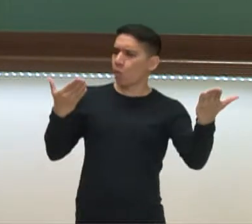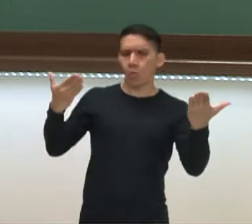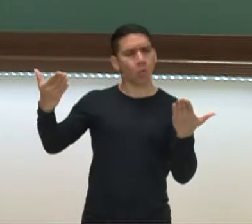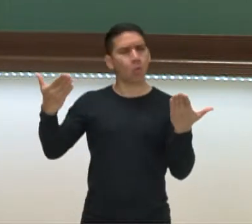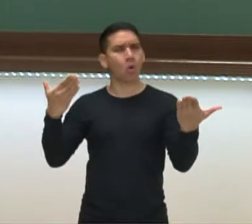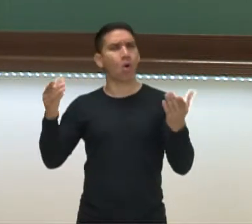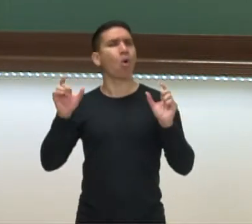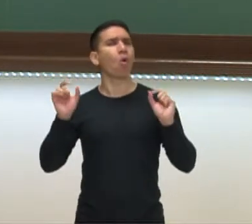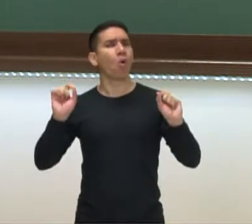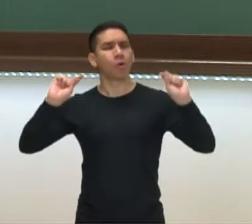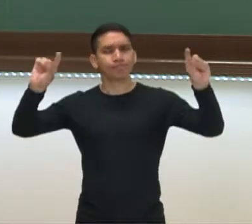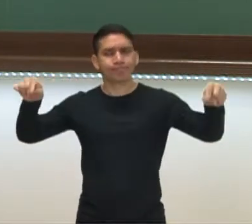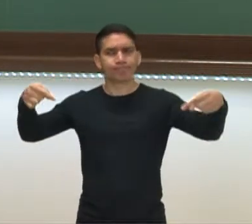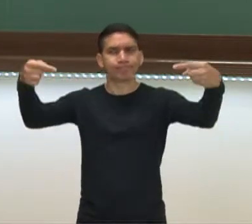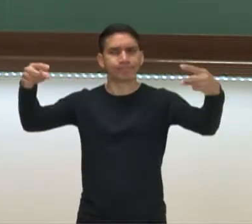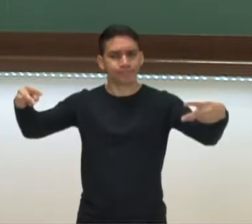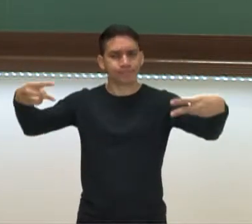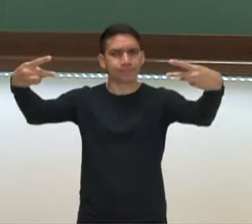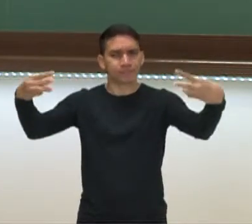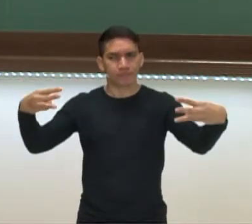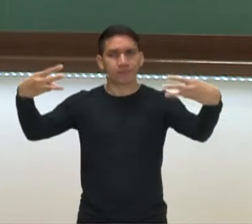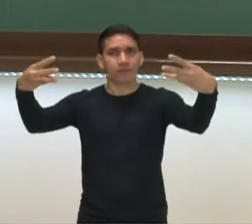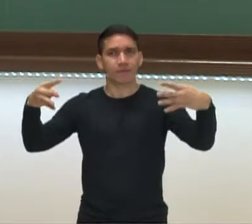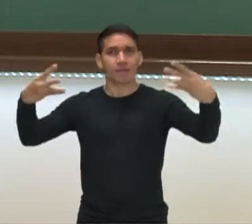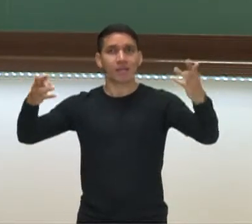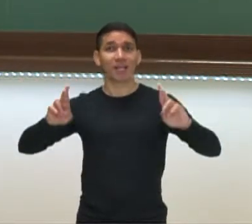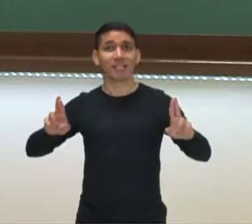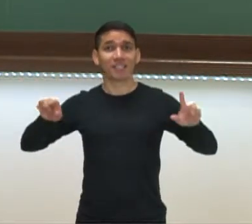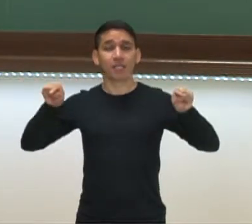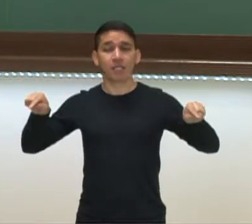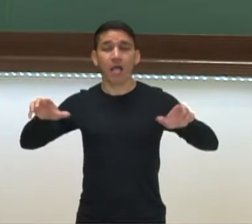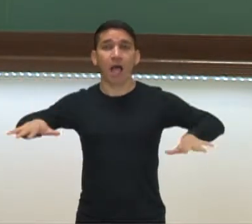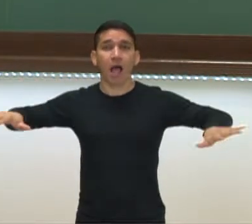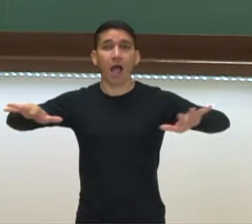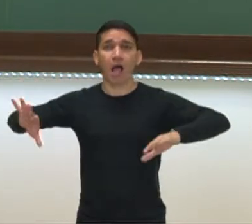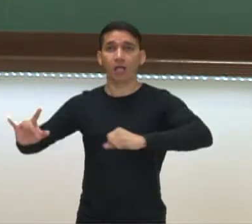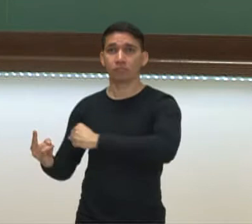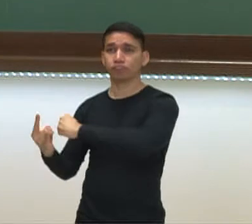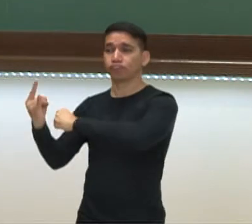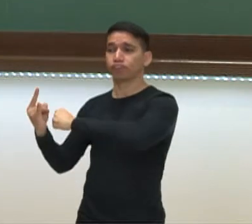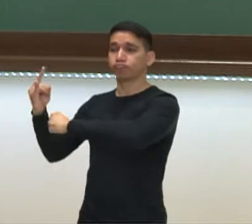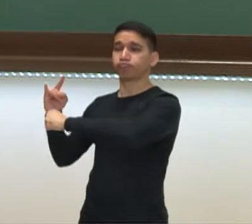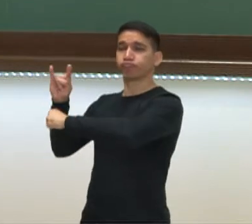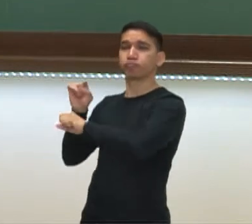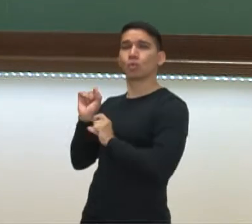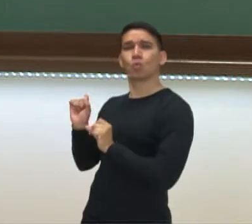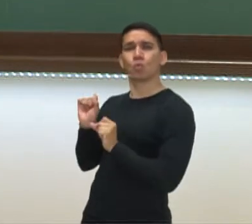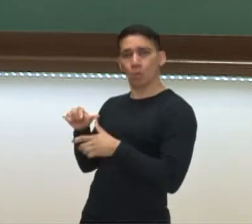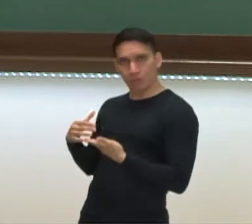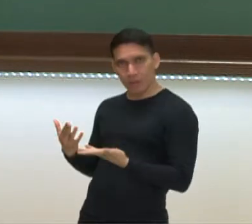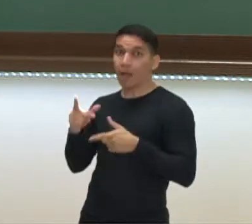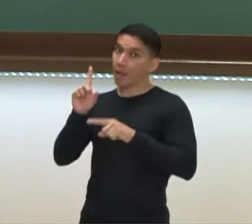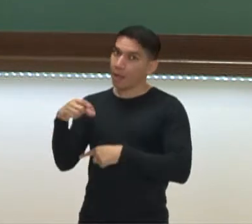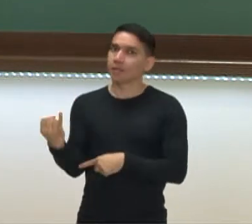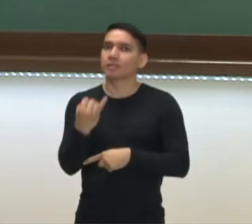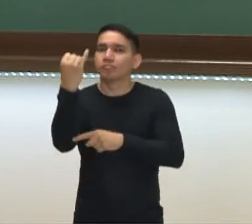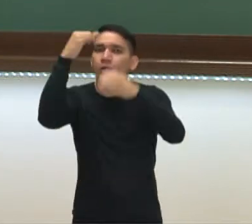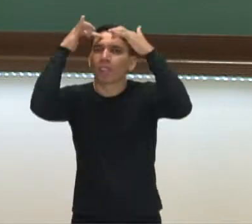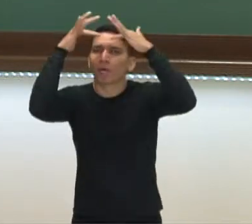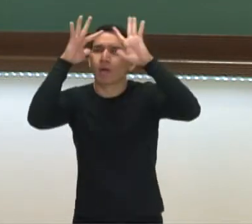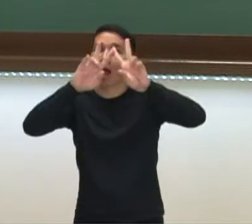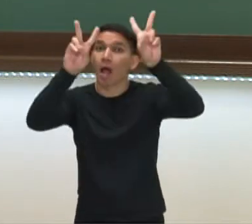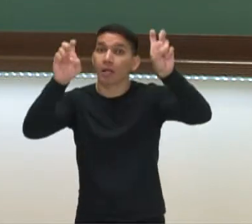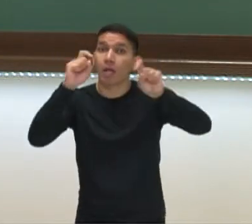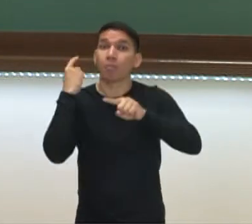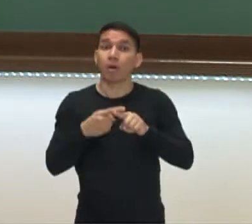uma comparação, uma diferença com o espaço urbano. Importantíssimo refletir sobre o tema, porque há no